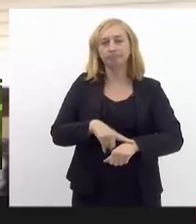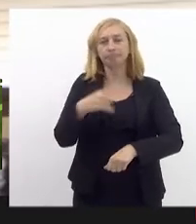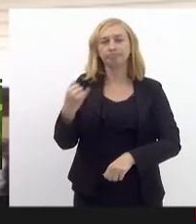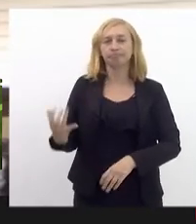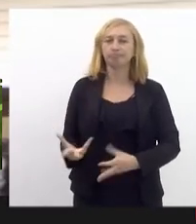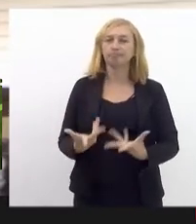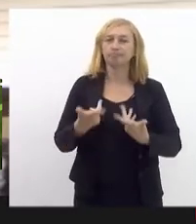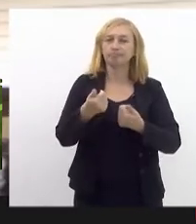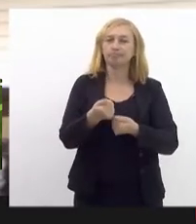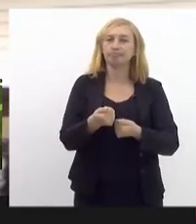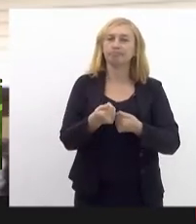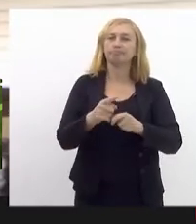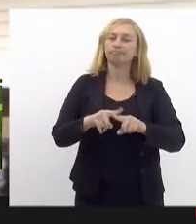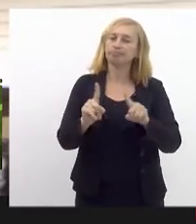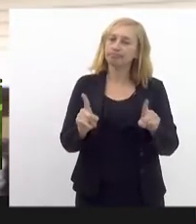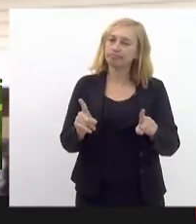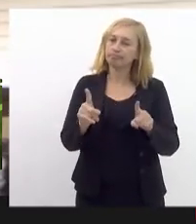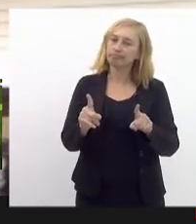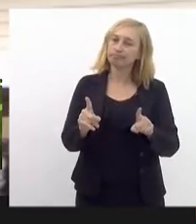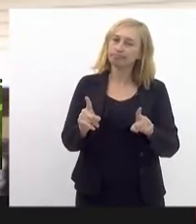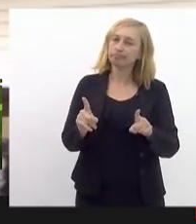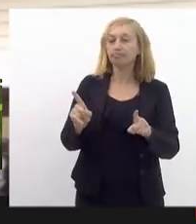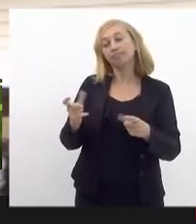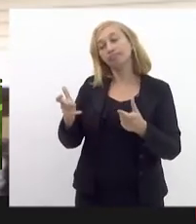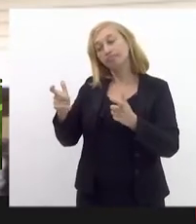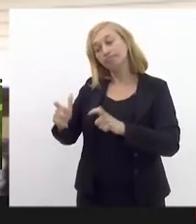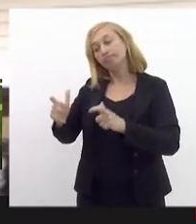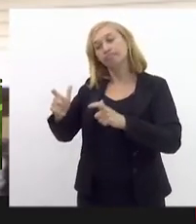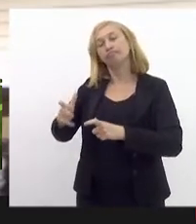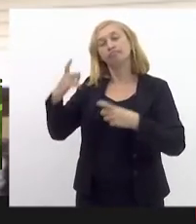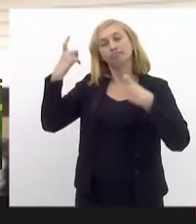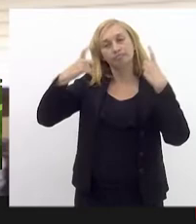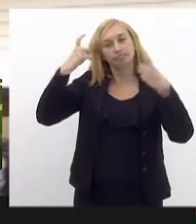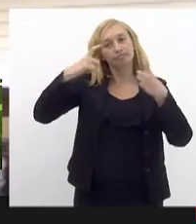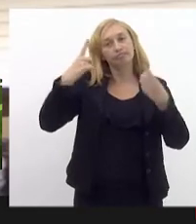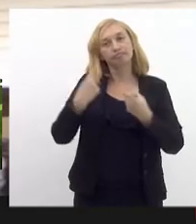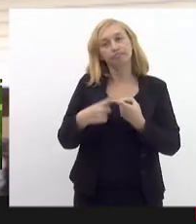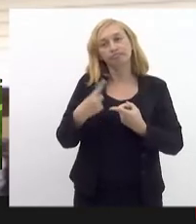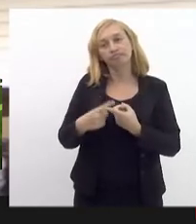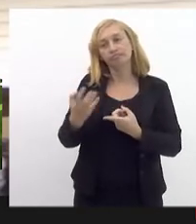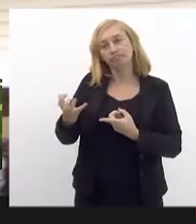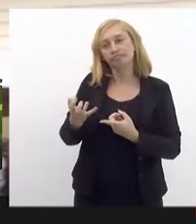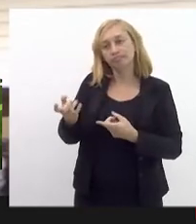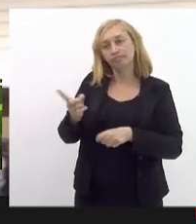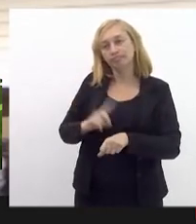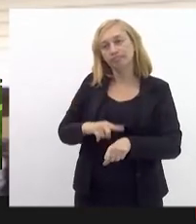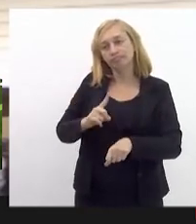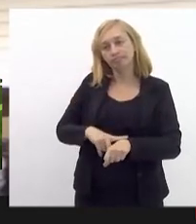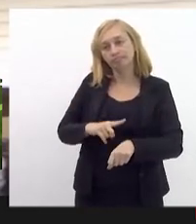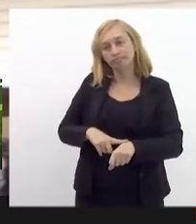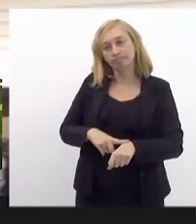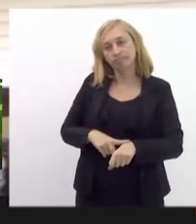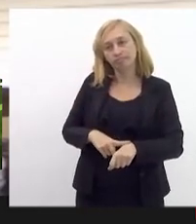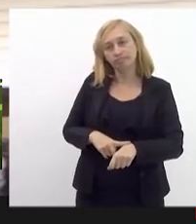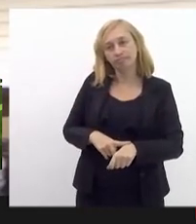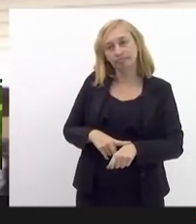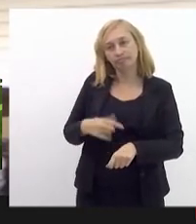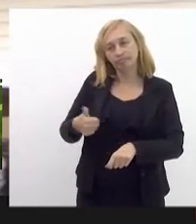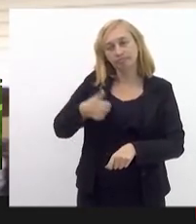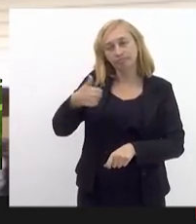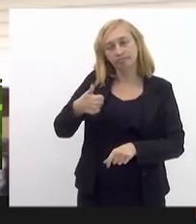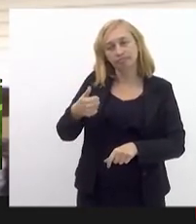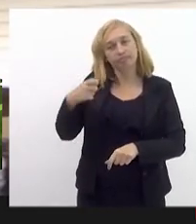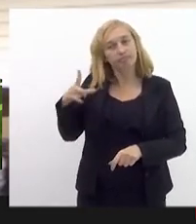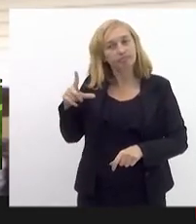mas, por um lado, preocupa porque a gente quer que esse momento se eternize, né, se eternize conforme a lei